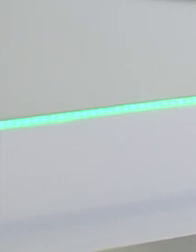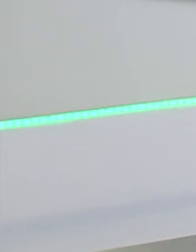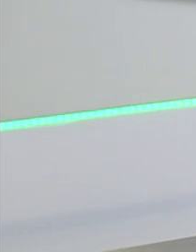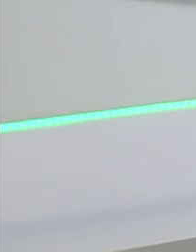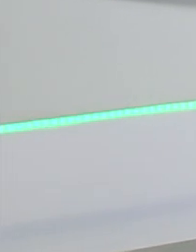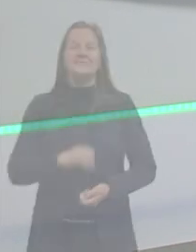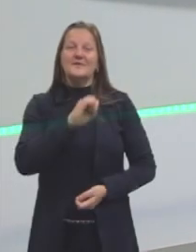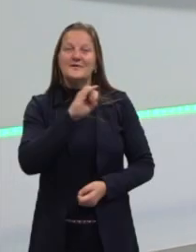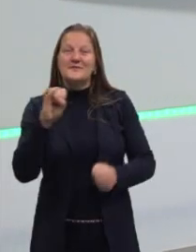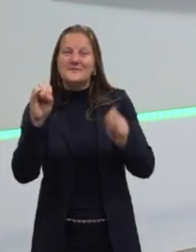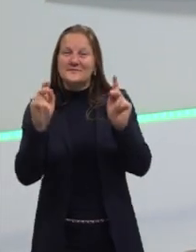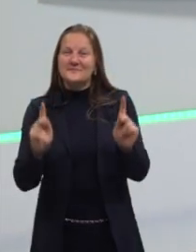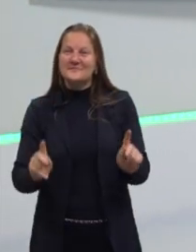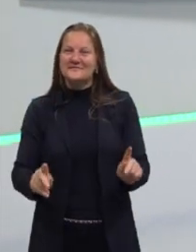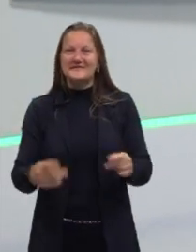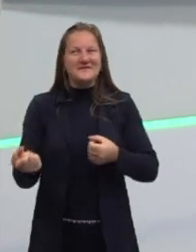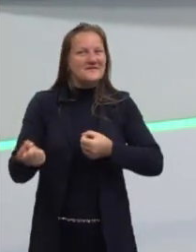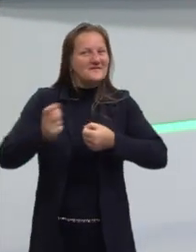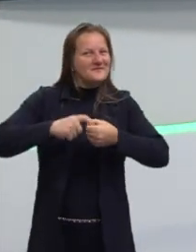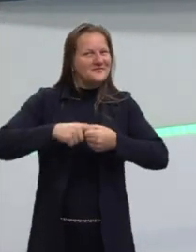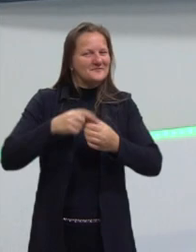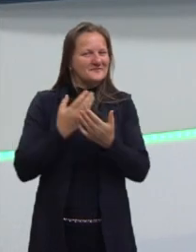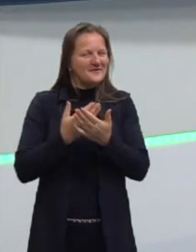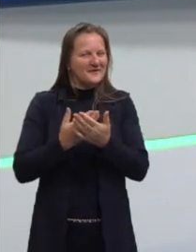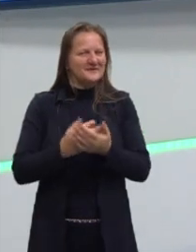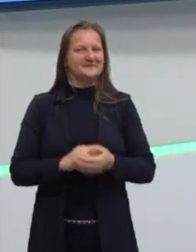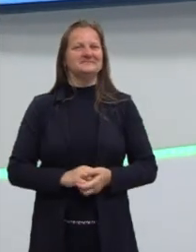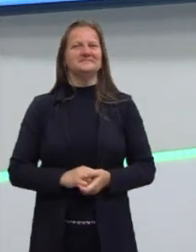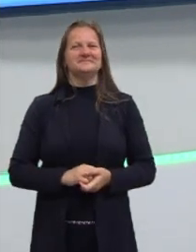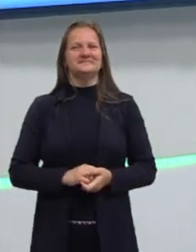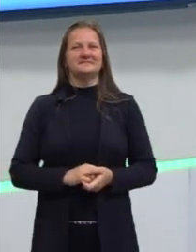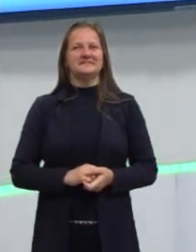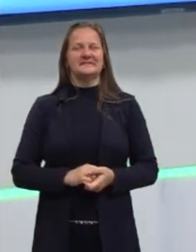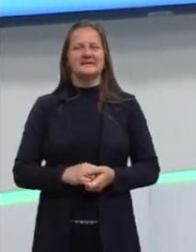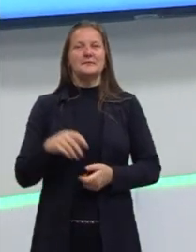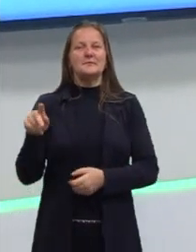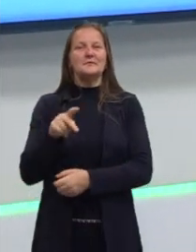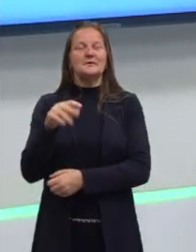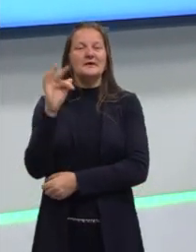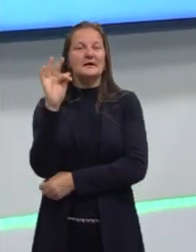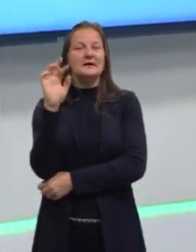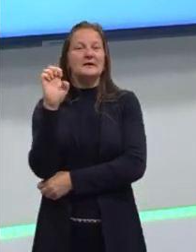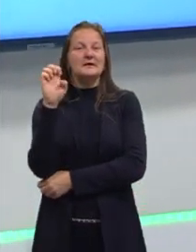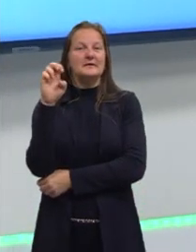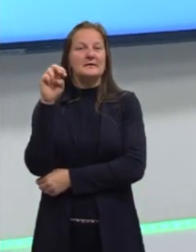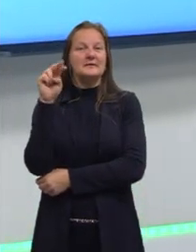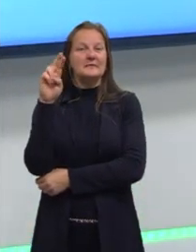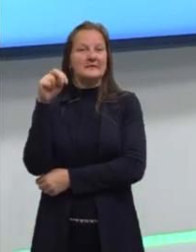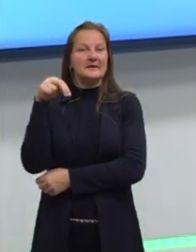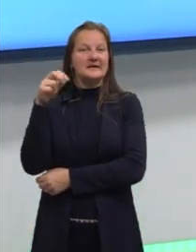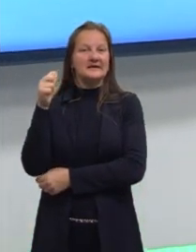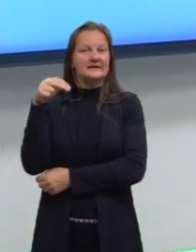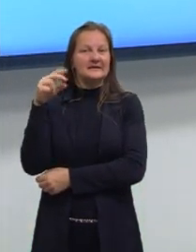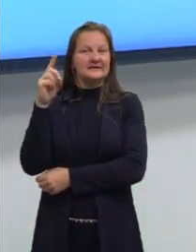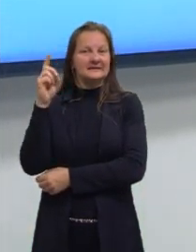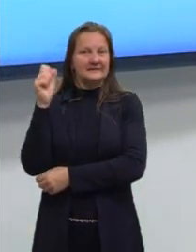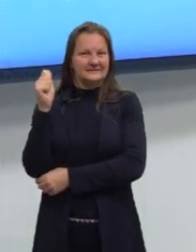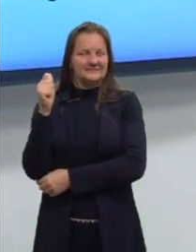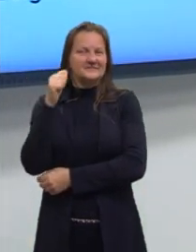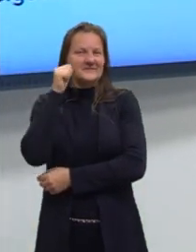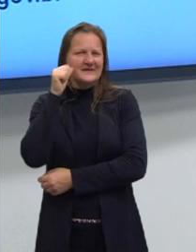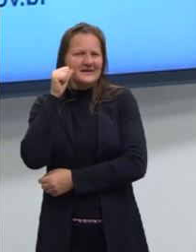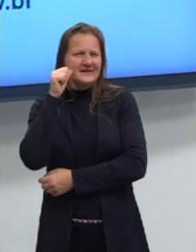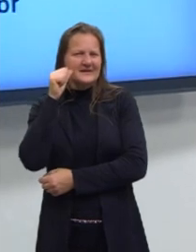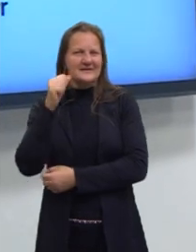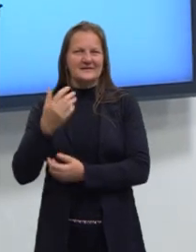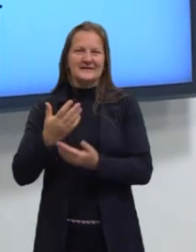Oi, oi pessoas! Já voltamos para mais uma aula. Eu sou a prof. Fernanda, tenho 25 anos, sou